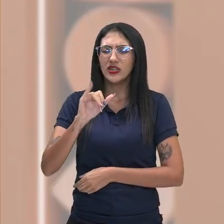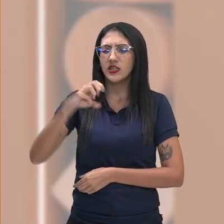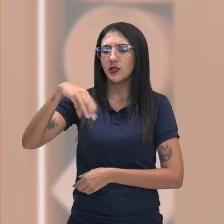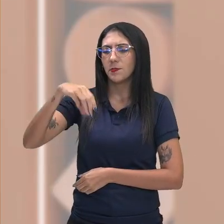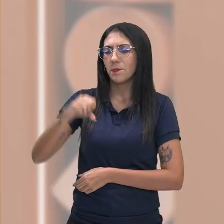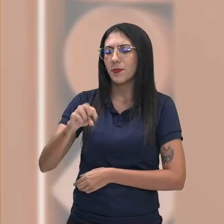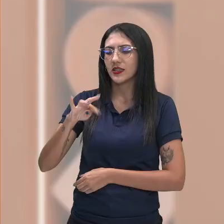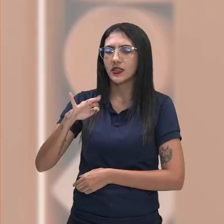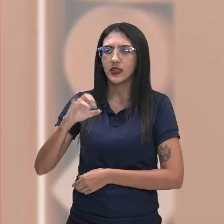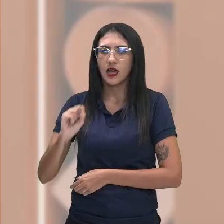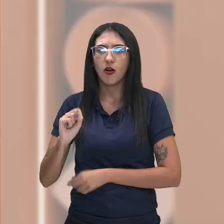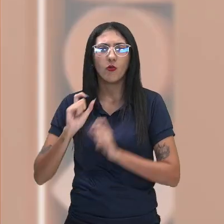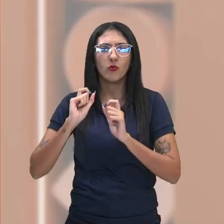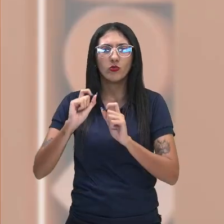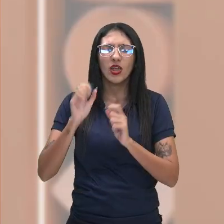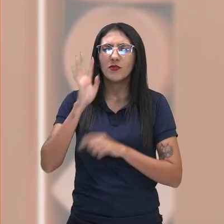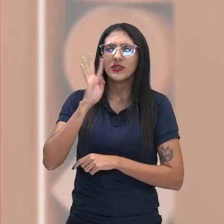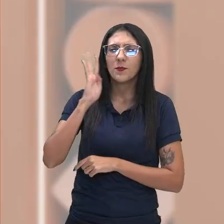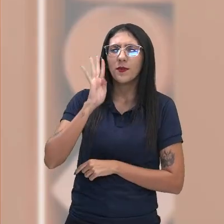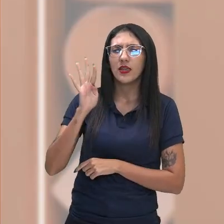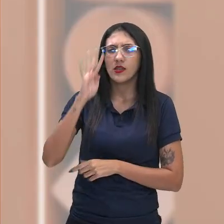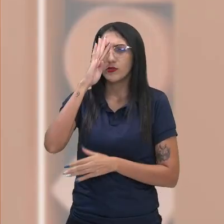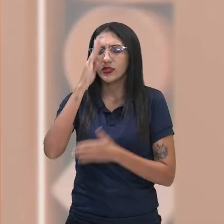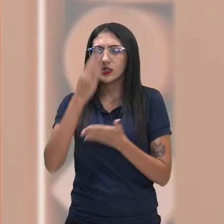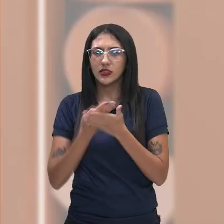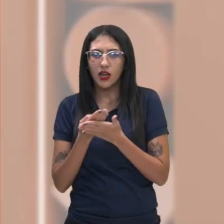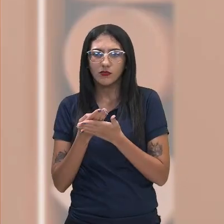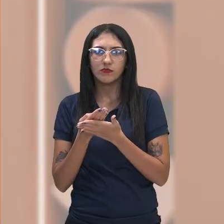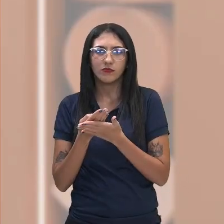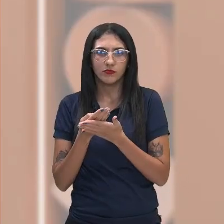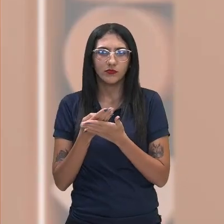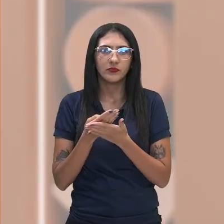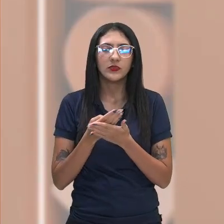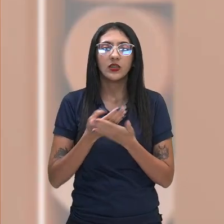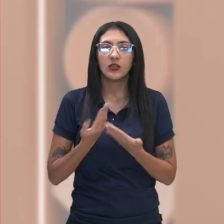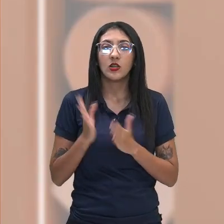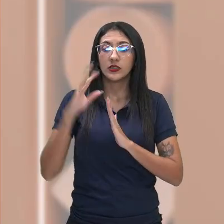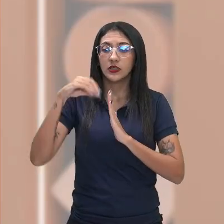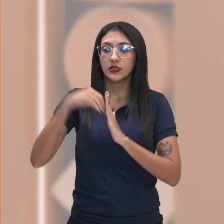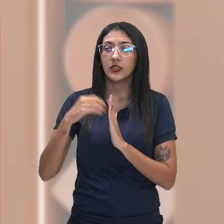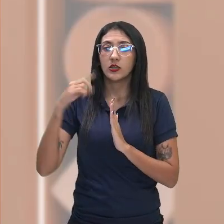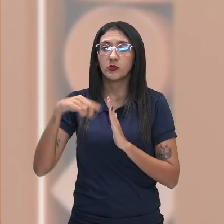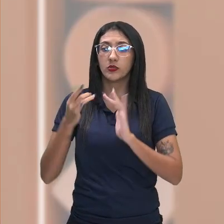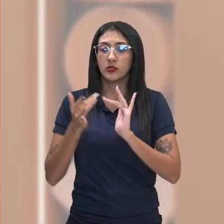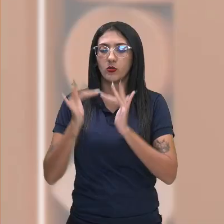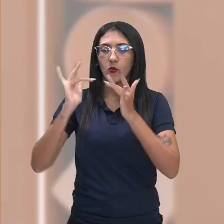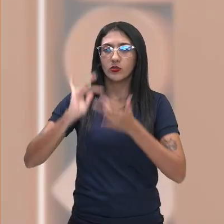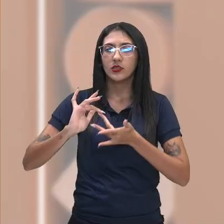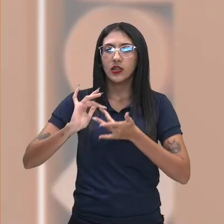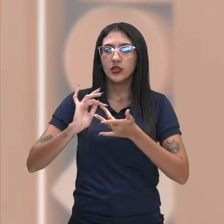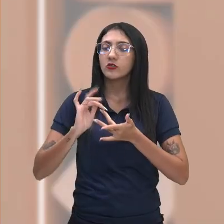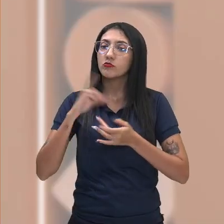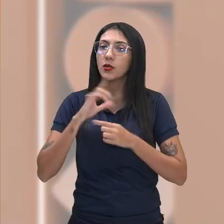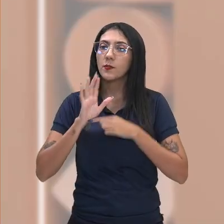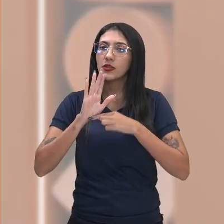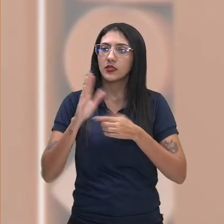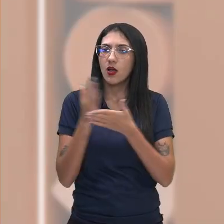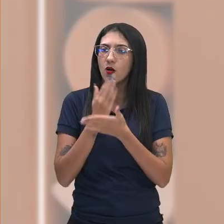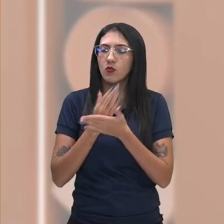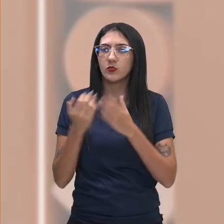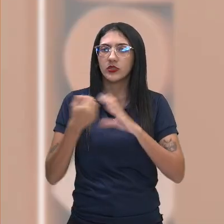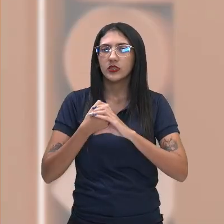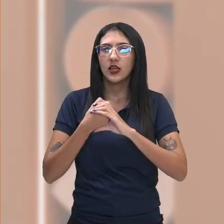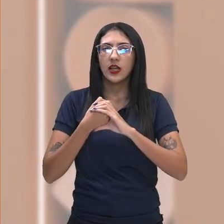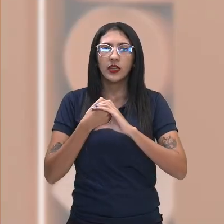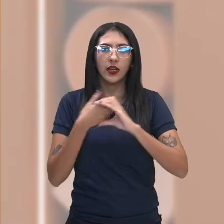a crença não somente no material. E dentro desse processo, trazemos alguns elementos